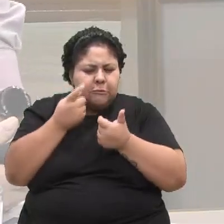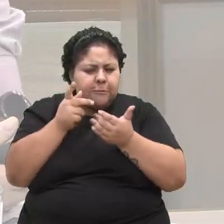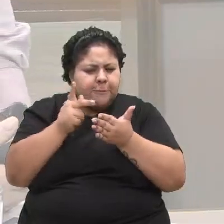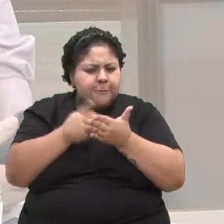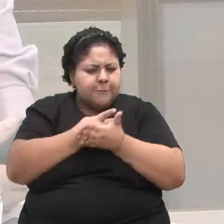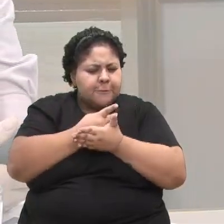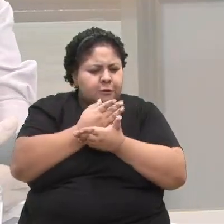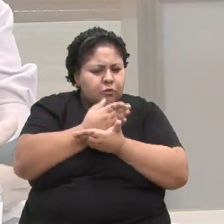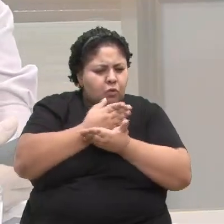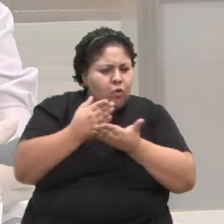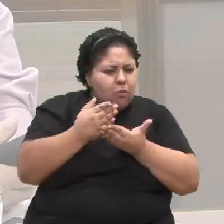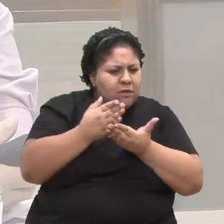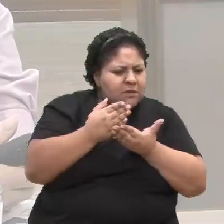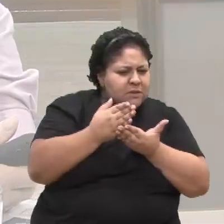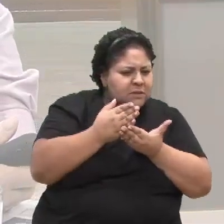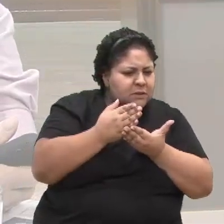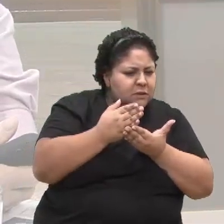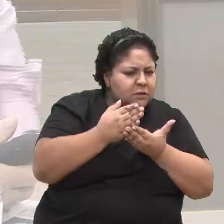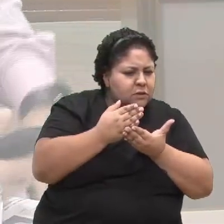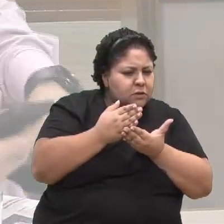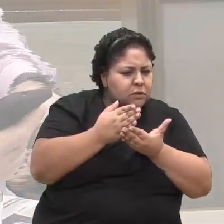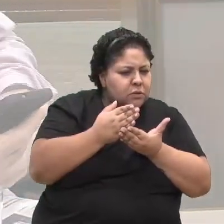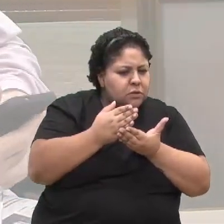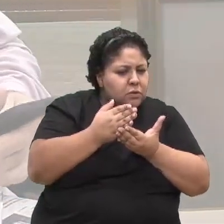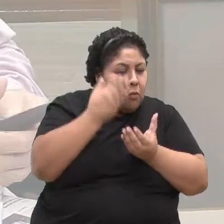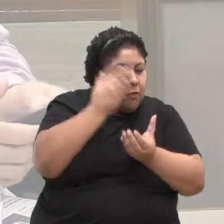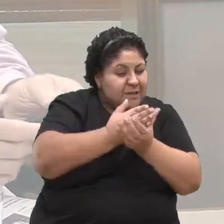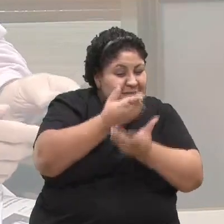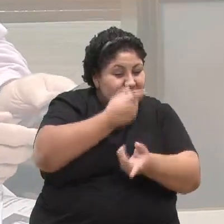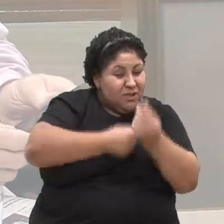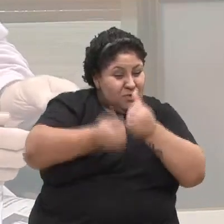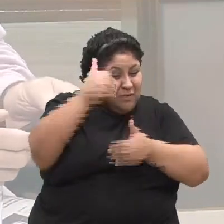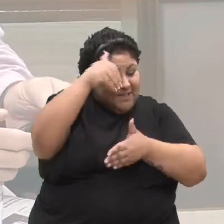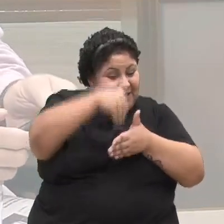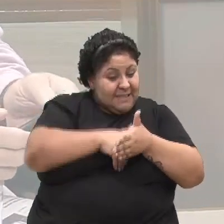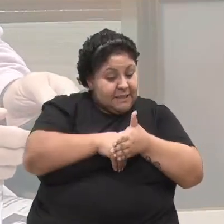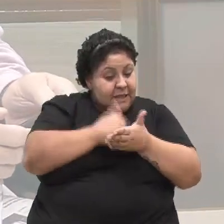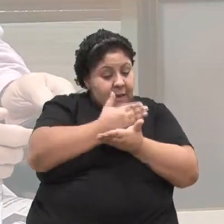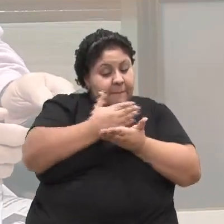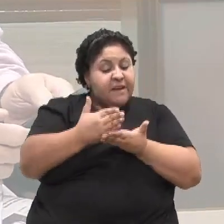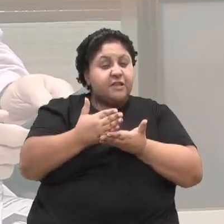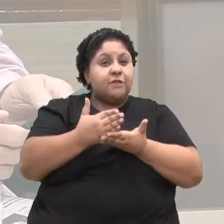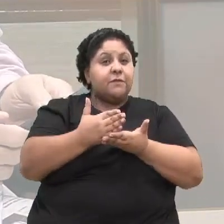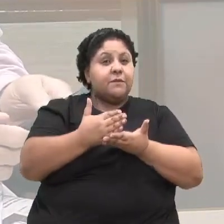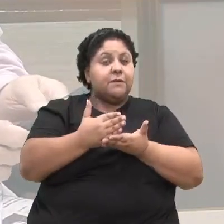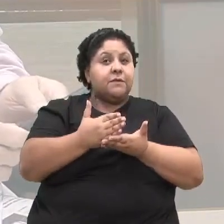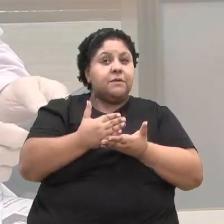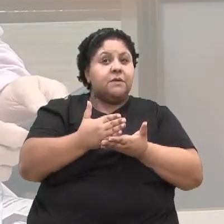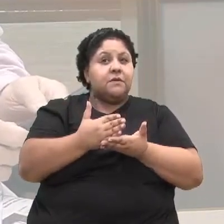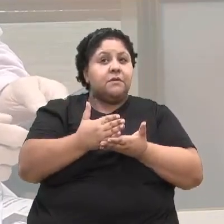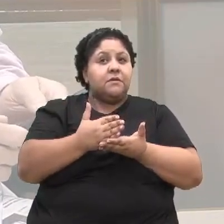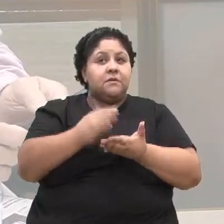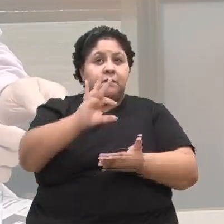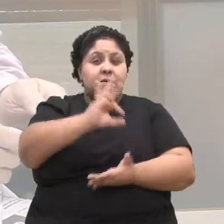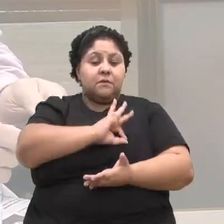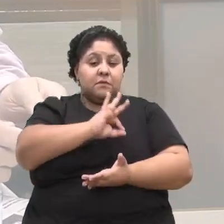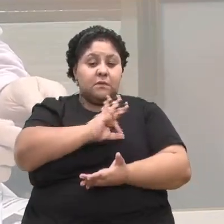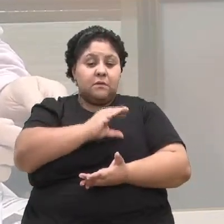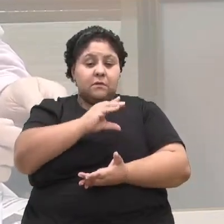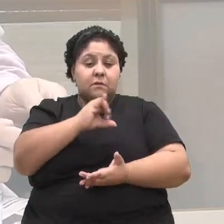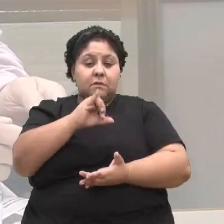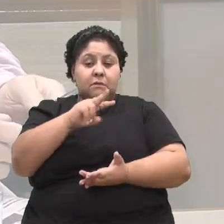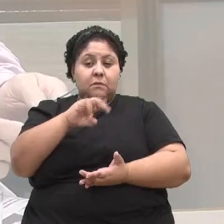abriram um procedimento interno, que é o que deve ser averiguado, e a partir daí, então, é que a Polícia Civil acabou sendo,